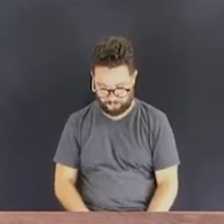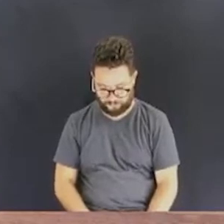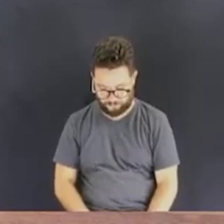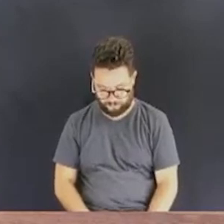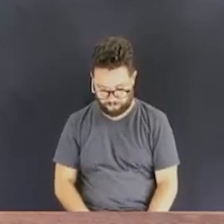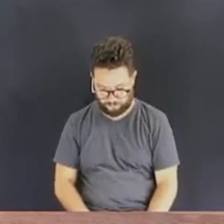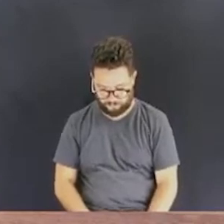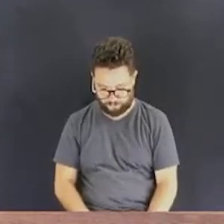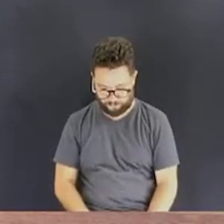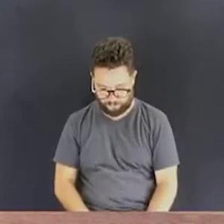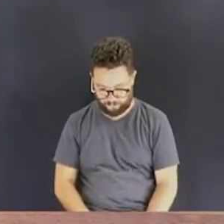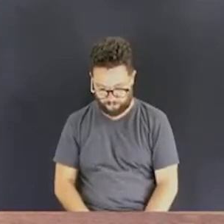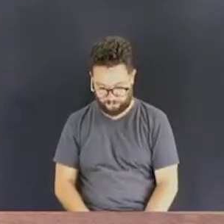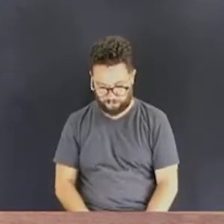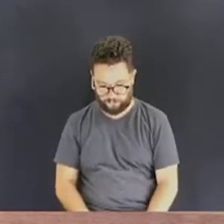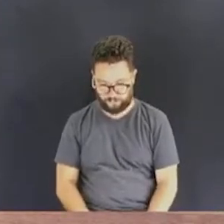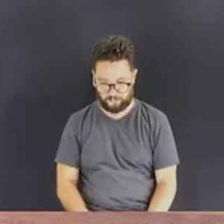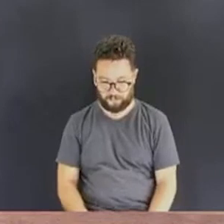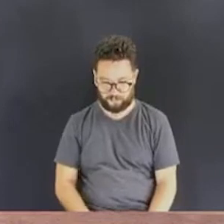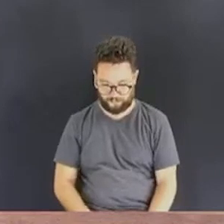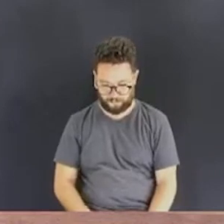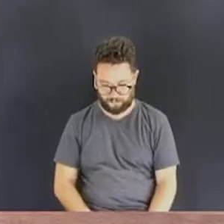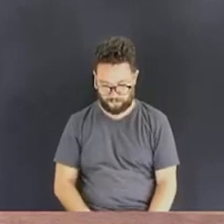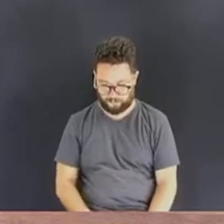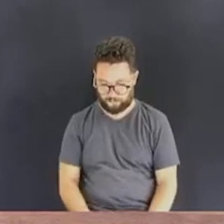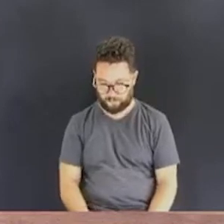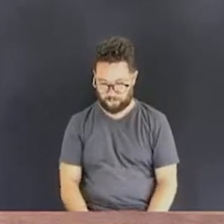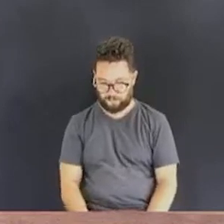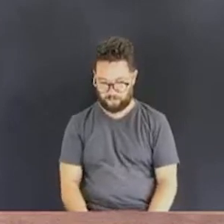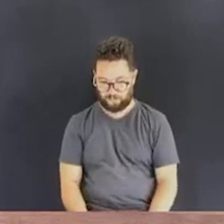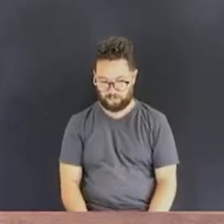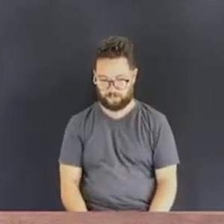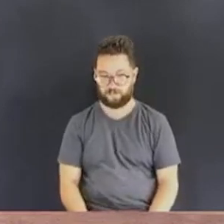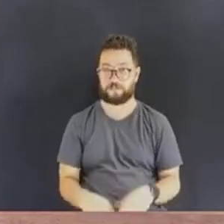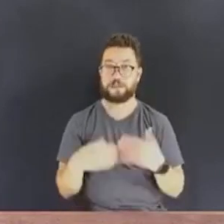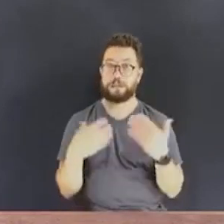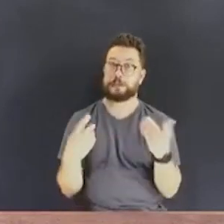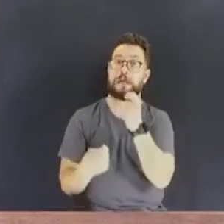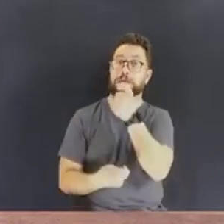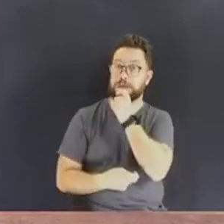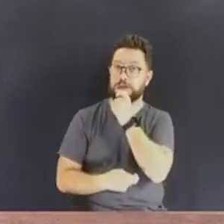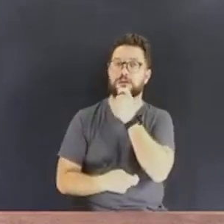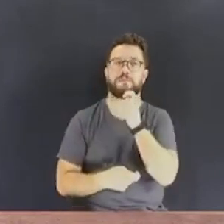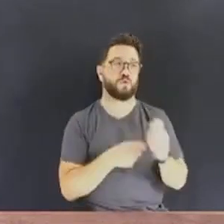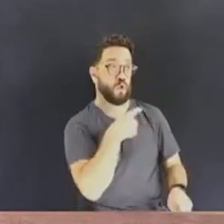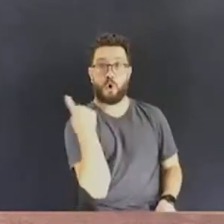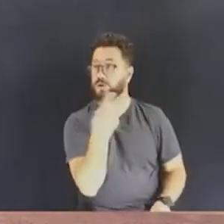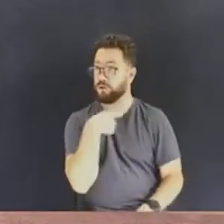um determinado infortúnio neste ponto. Ainda que nós tenhamos trabalhado muito as questões